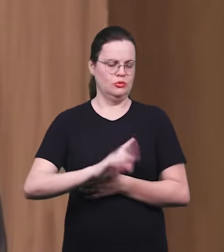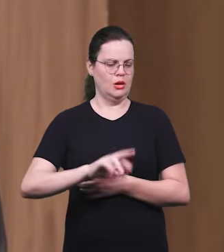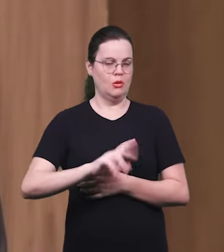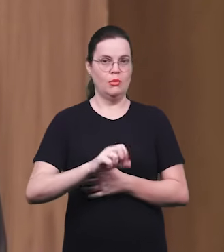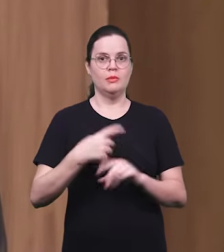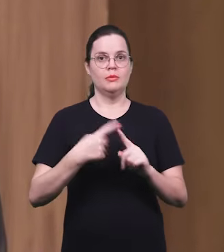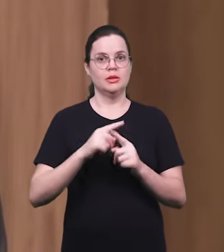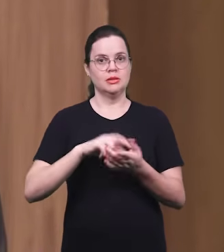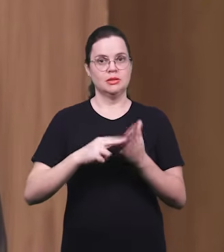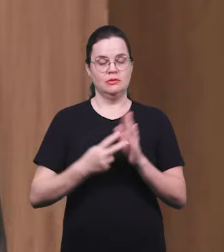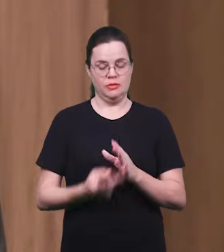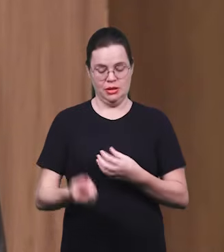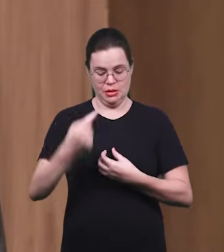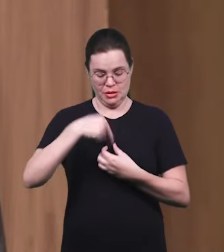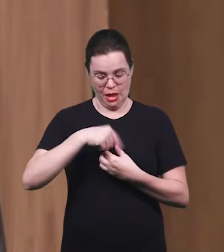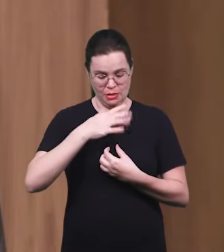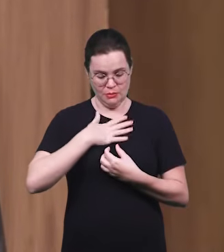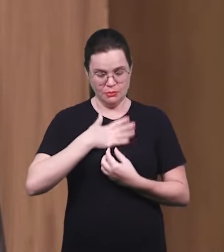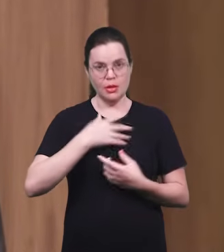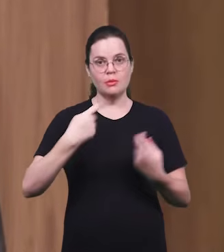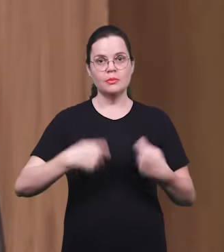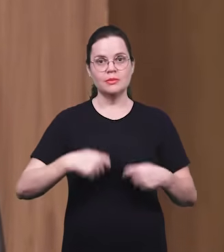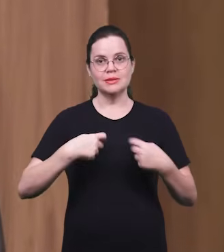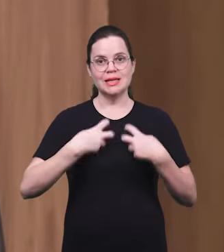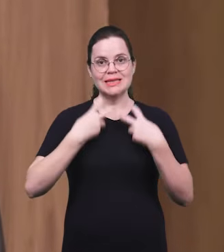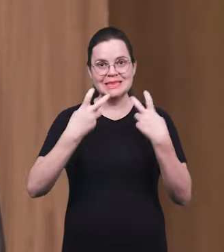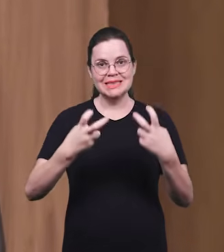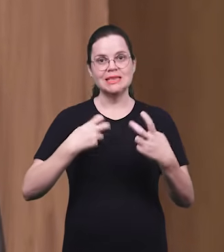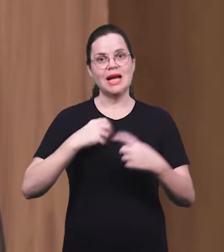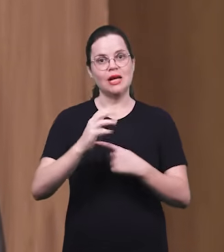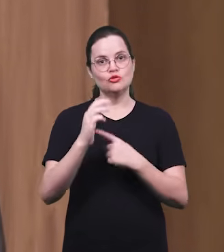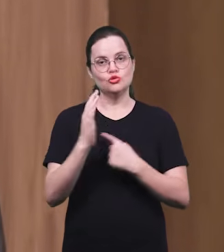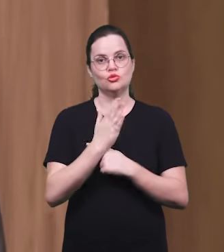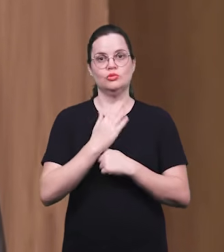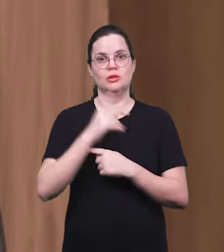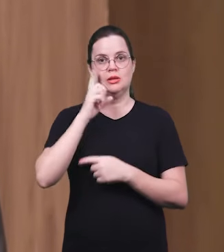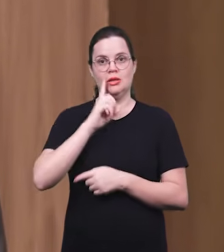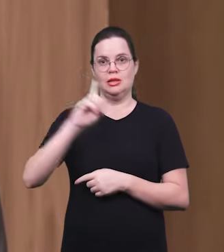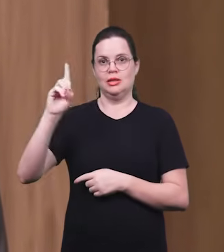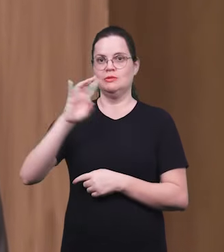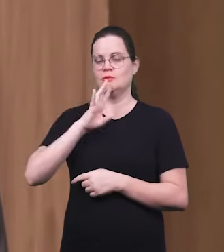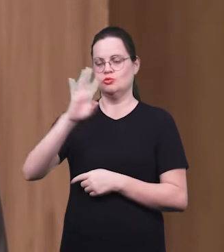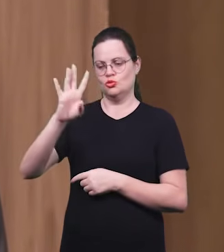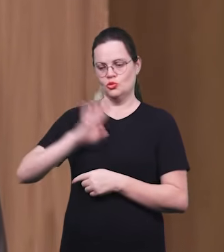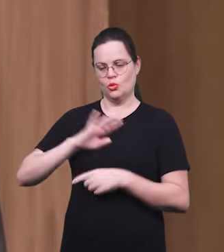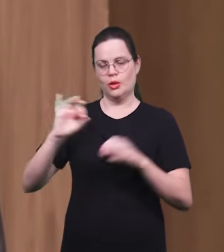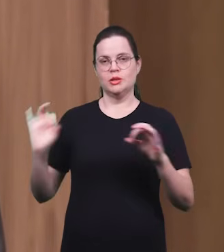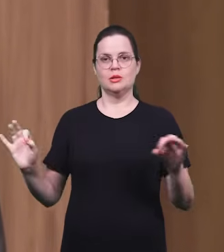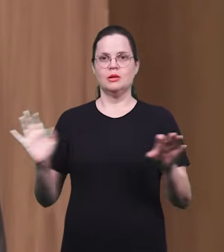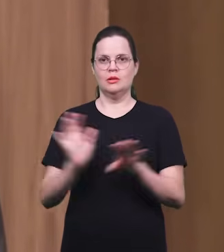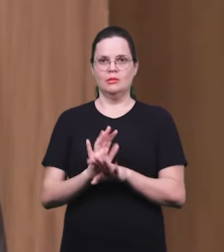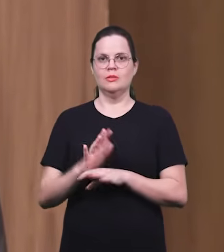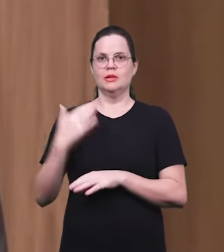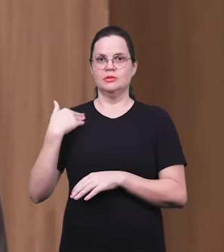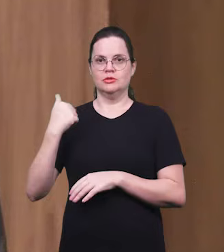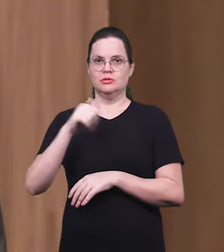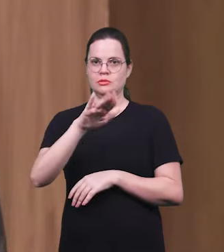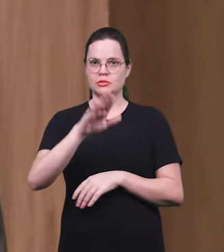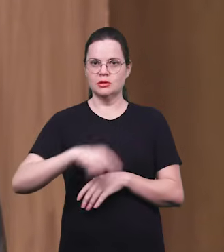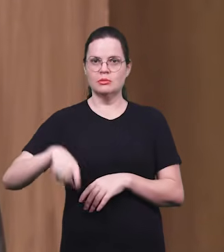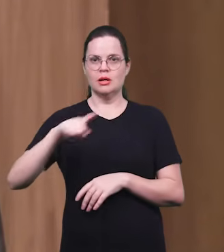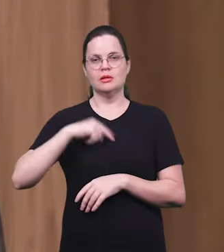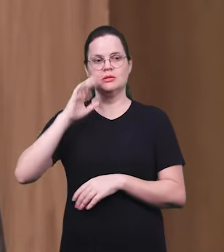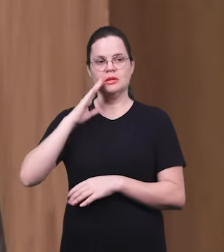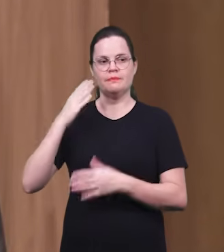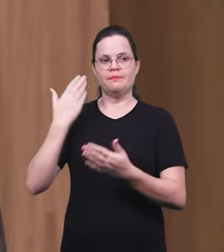sinal de que algo dentro de nós está pedindo ajuda e atenção. E Deus, que nos conhece por inteiro, nos chama